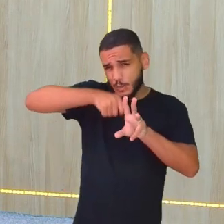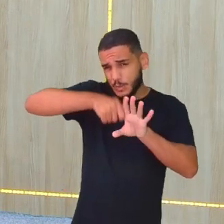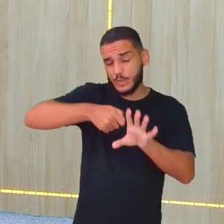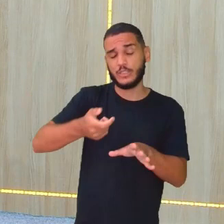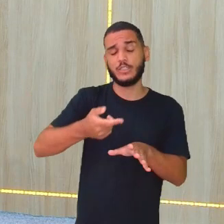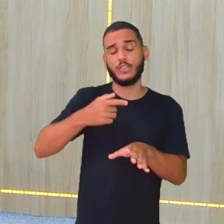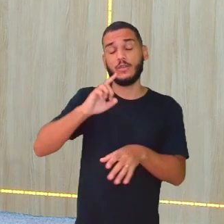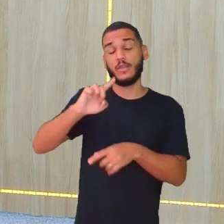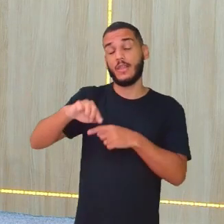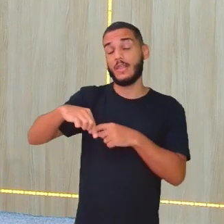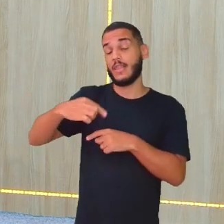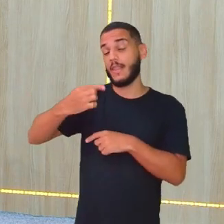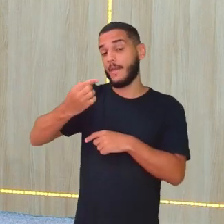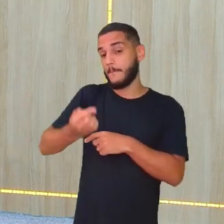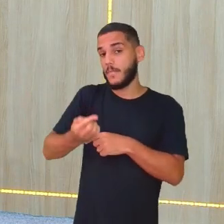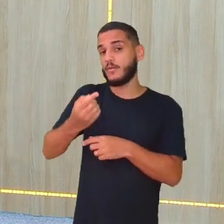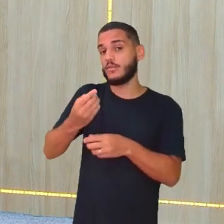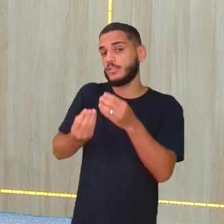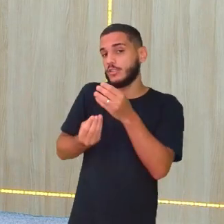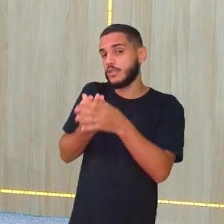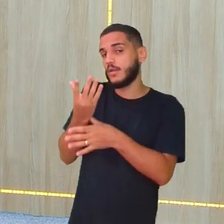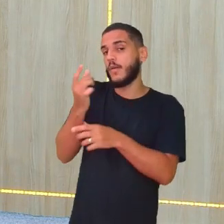E aí só depois que tu constrói